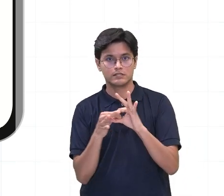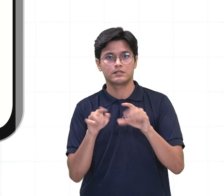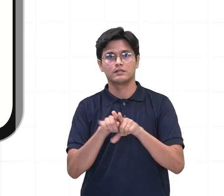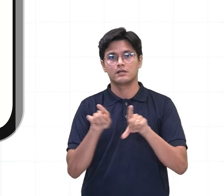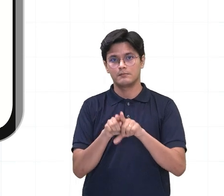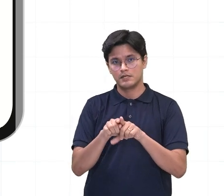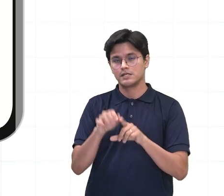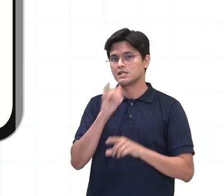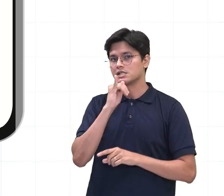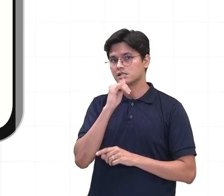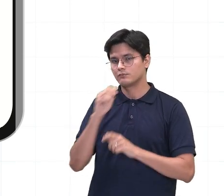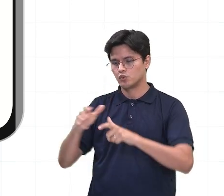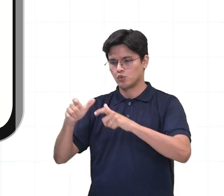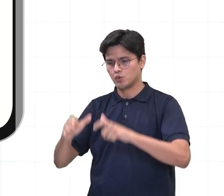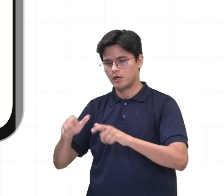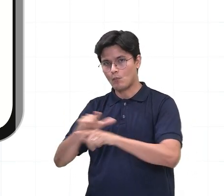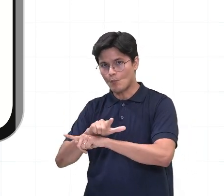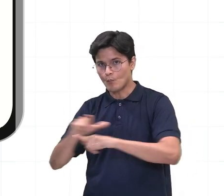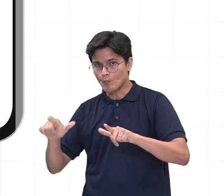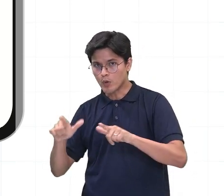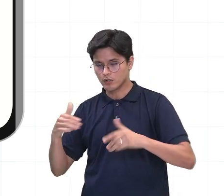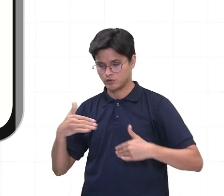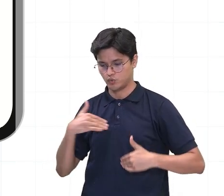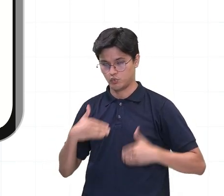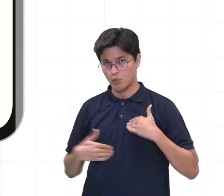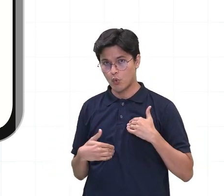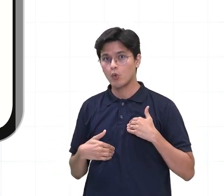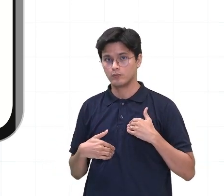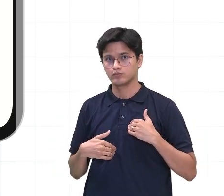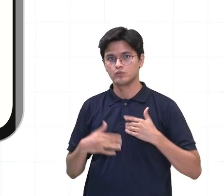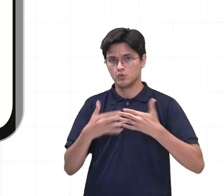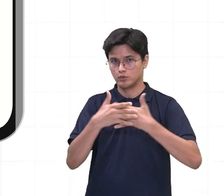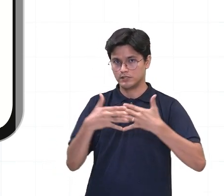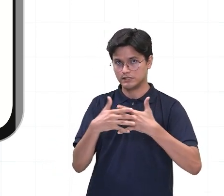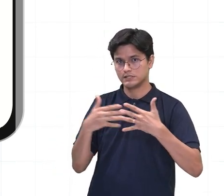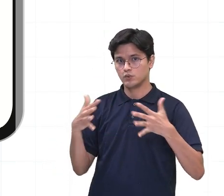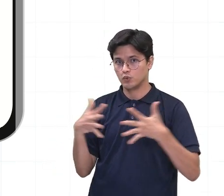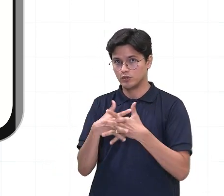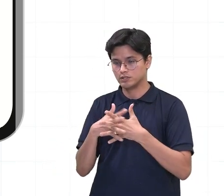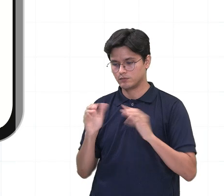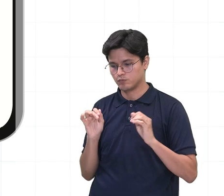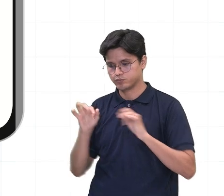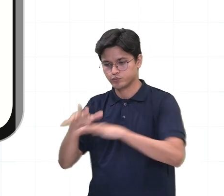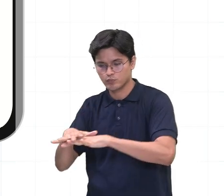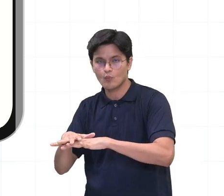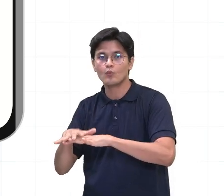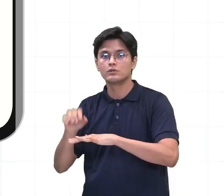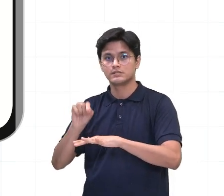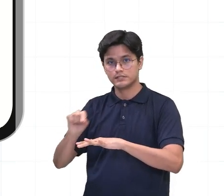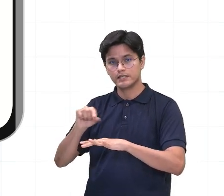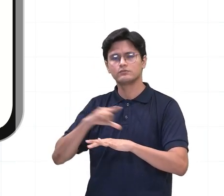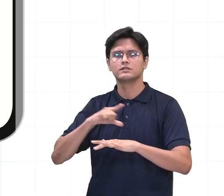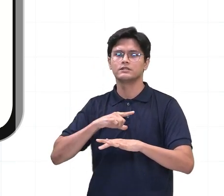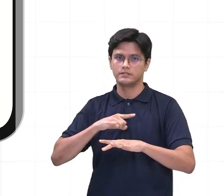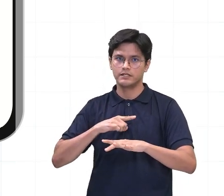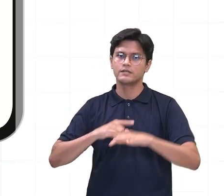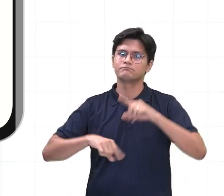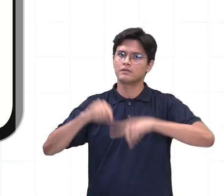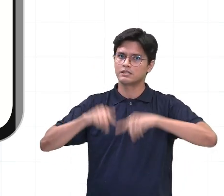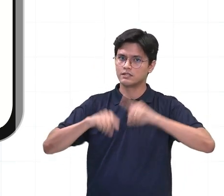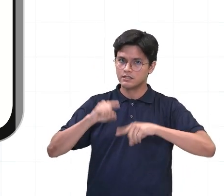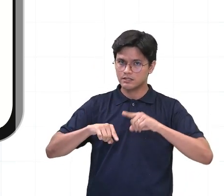tecido conjuntivo também, principalmente porque ele vai ter esse material extracelular em grande quantidade, então ele vai acabar preenchendo